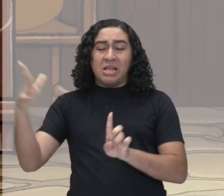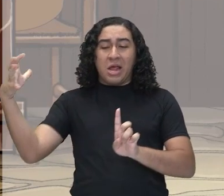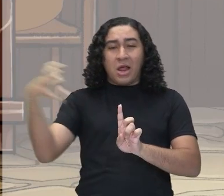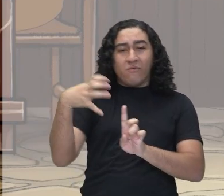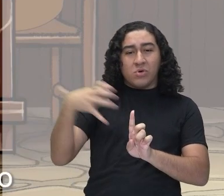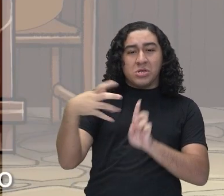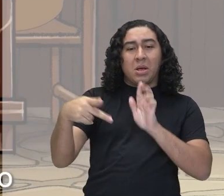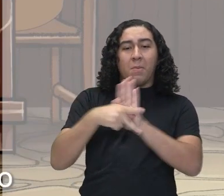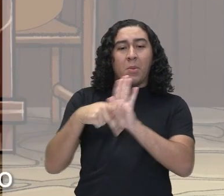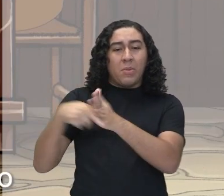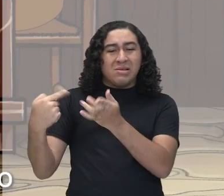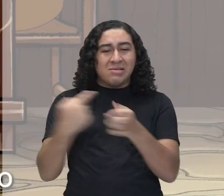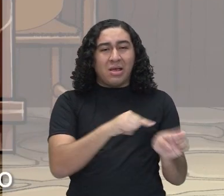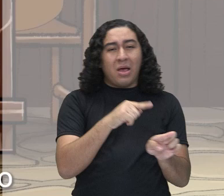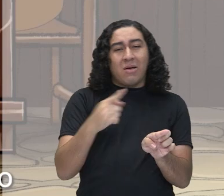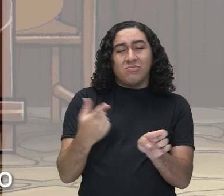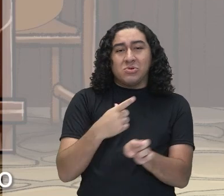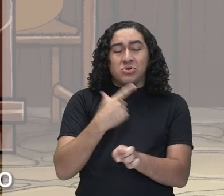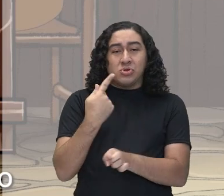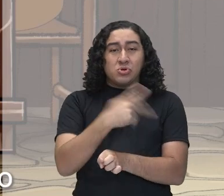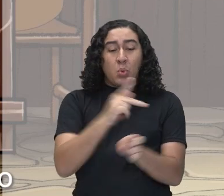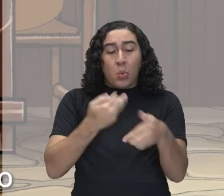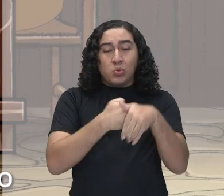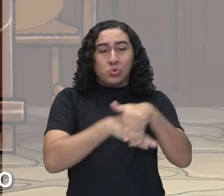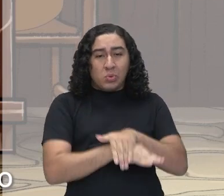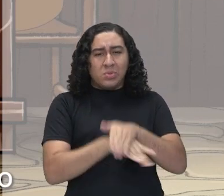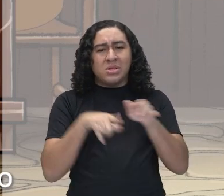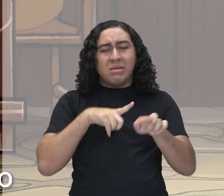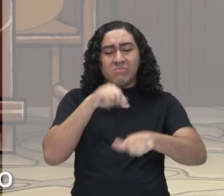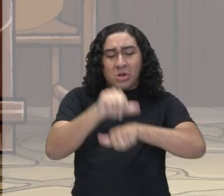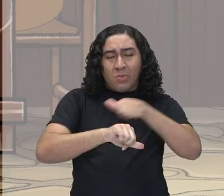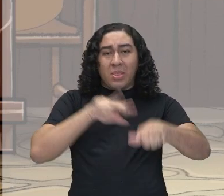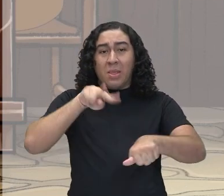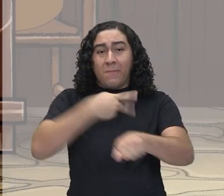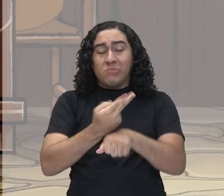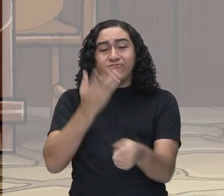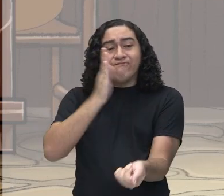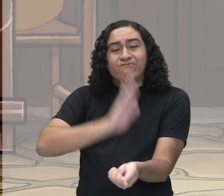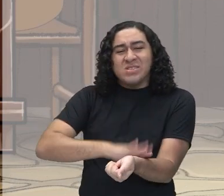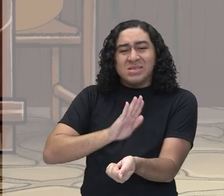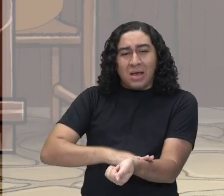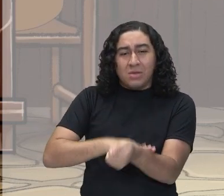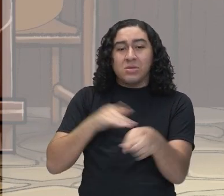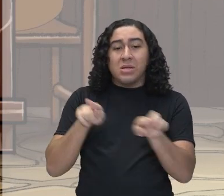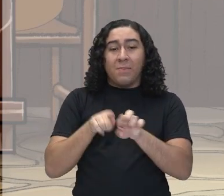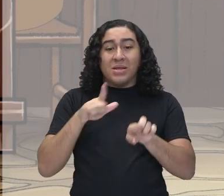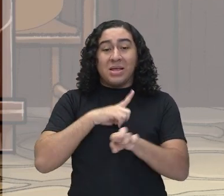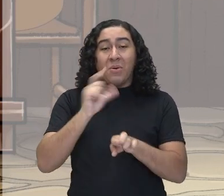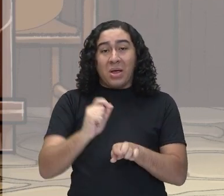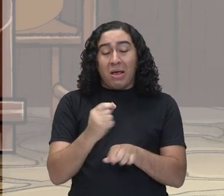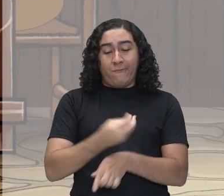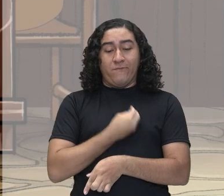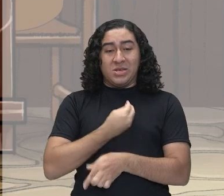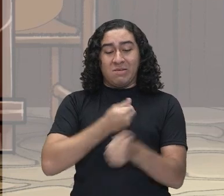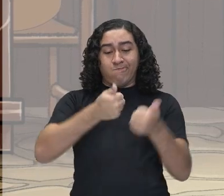jeito de ser, transformando-se em um ser obscuro e viciado, provocando a própria